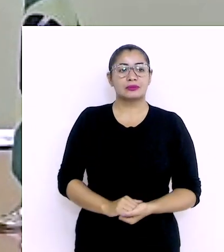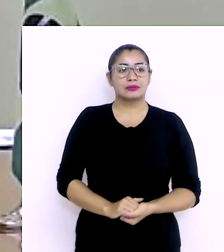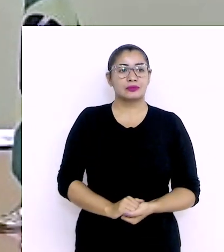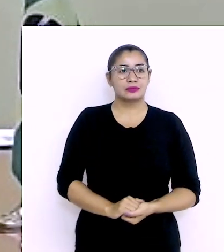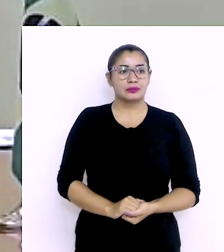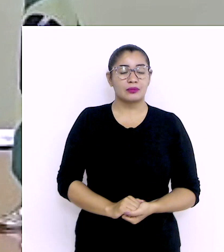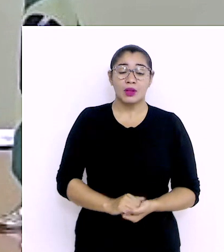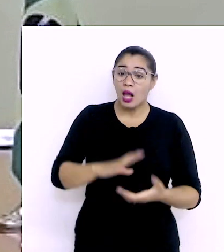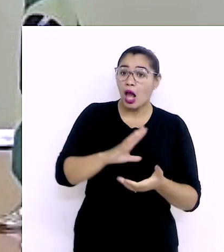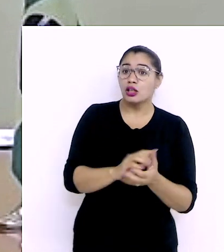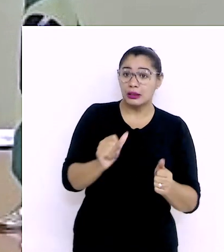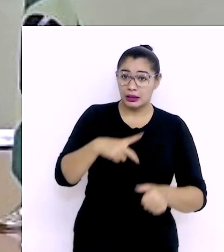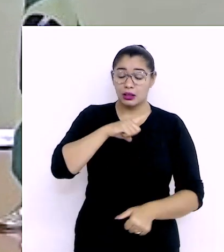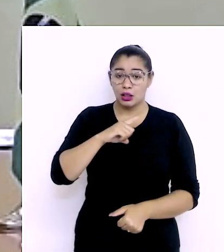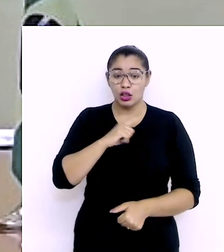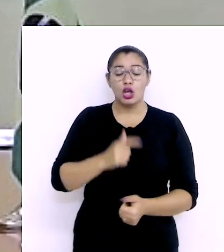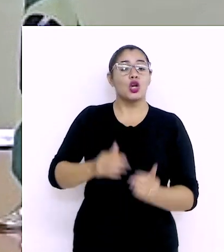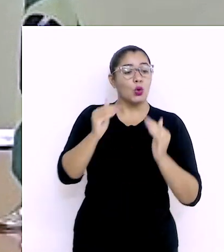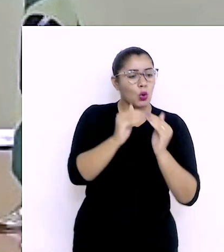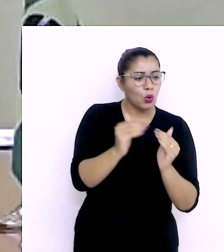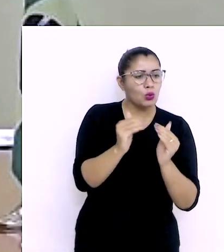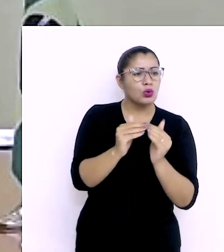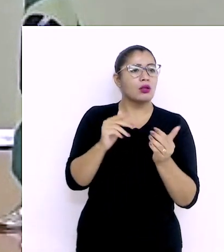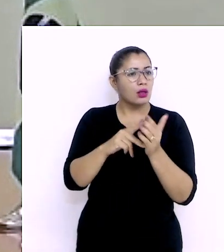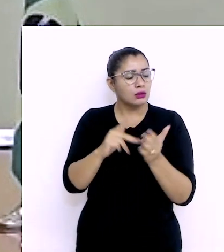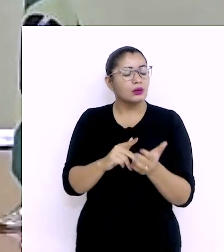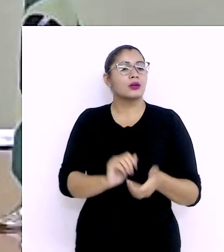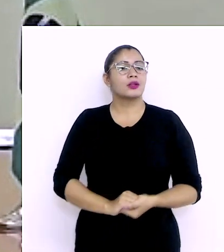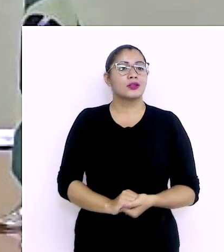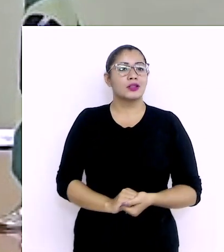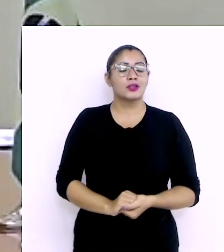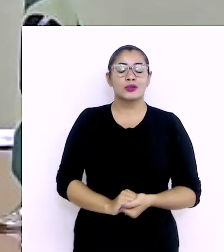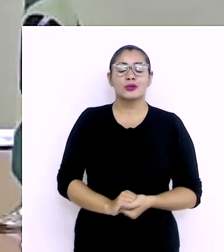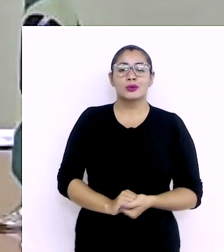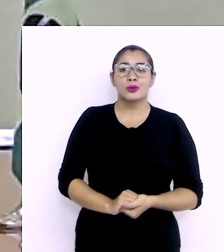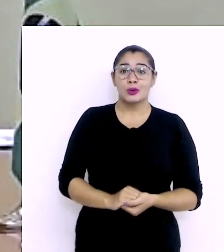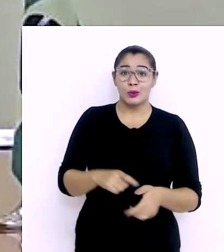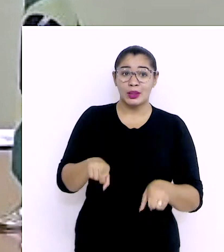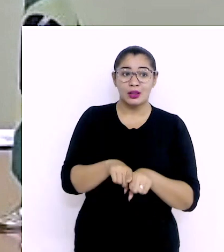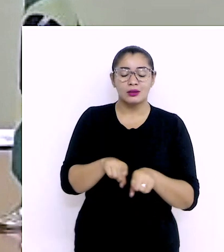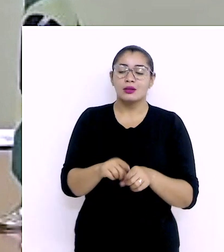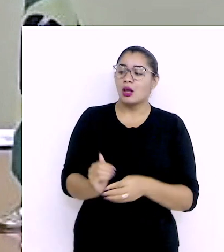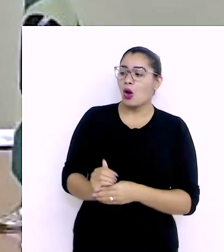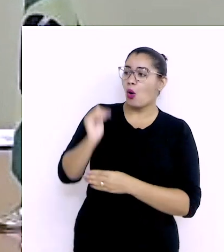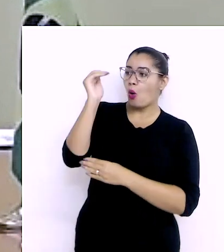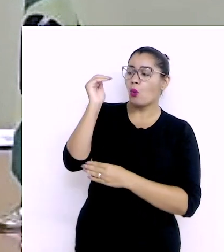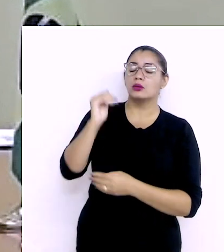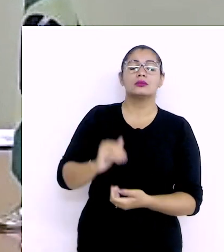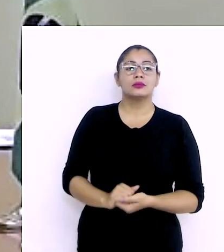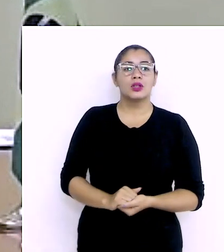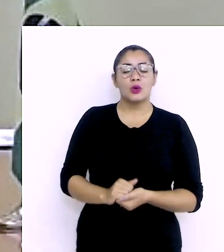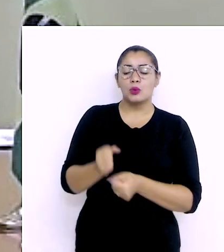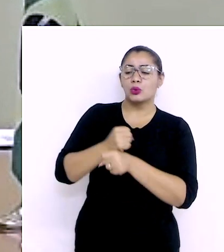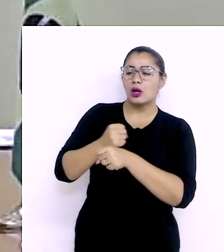ela assumiu compromissos de neutralidade de carbono em 2060 e de atingir um pico de emissões nos próximos anos,